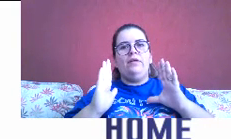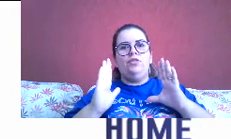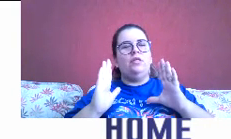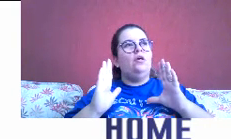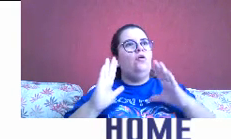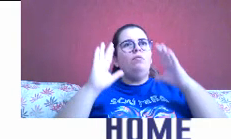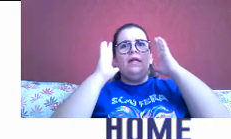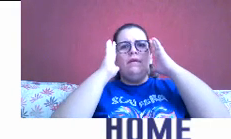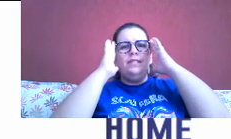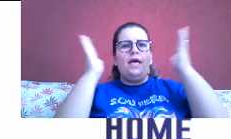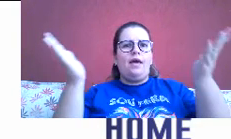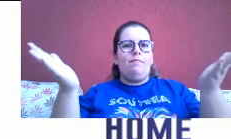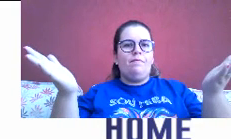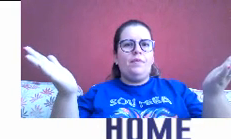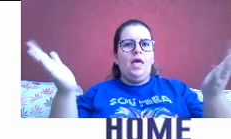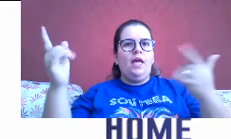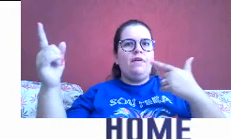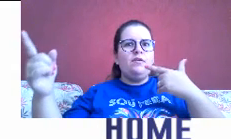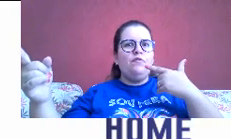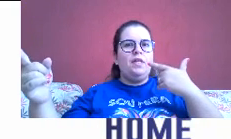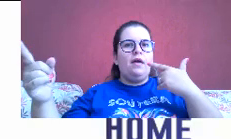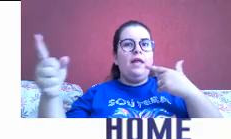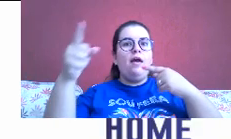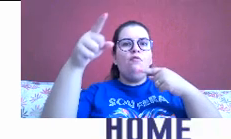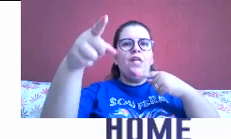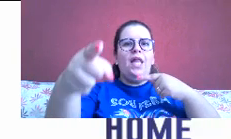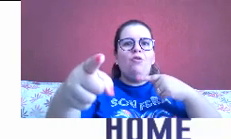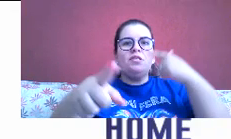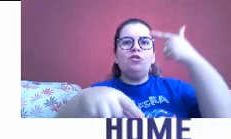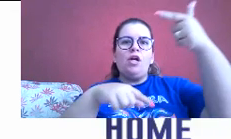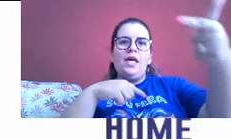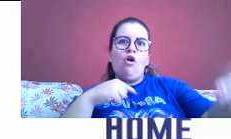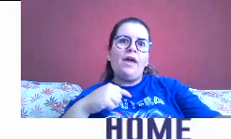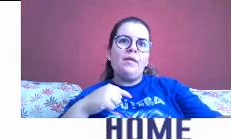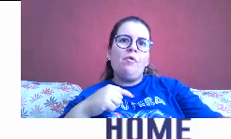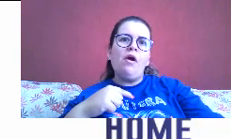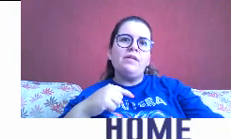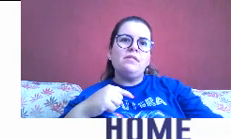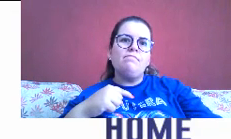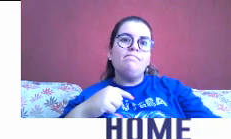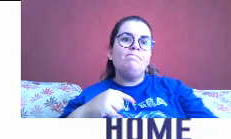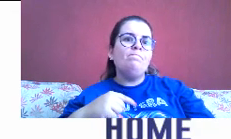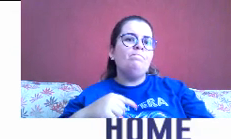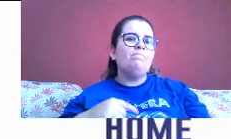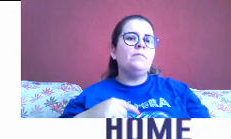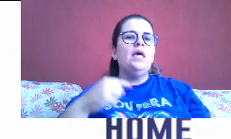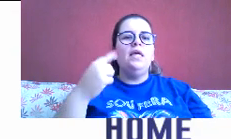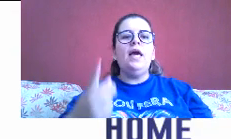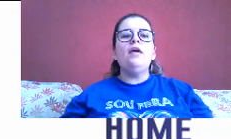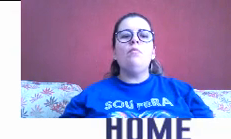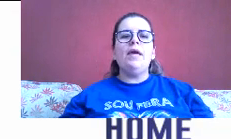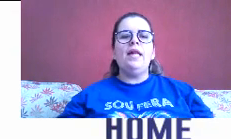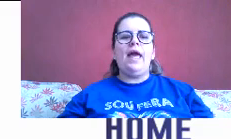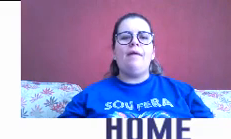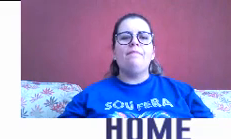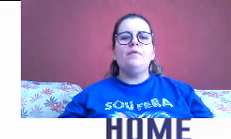Megamente como que ele vai ser ele vai ser um Vil ele é um vilão que se torna herói depois Hum e